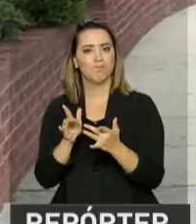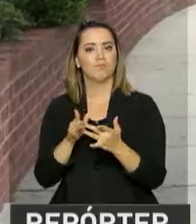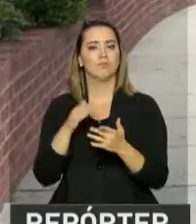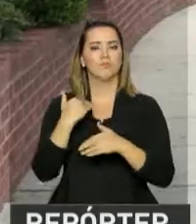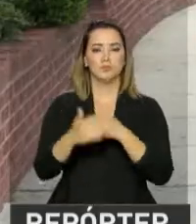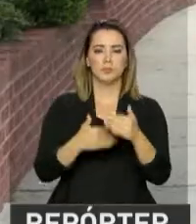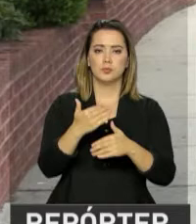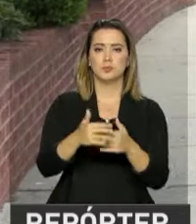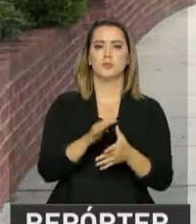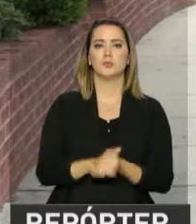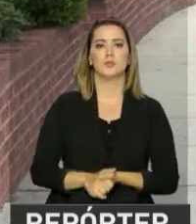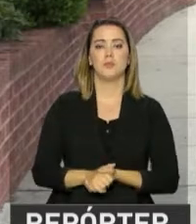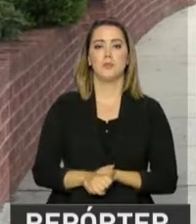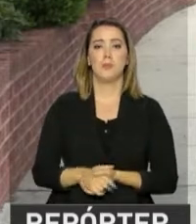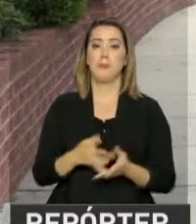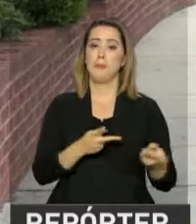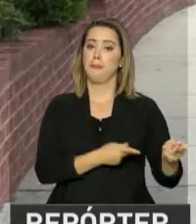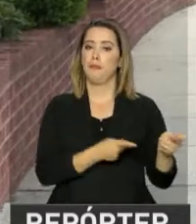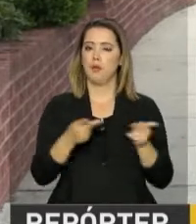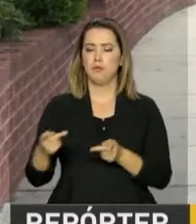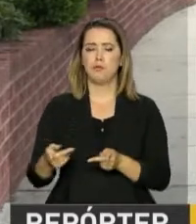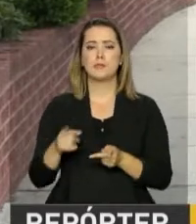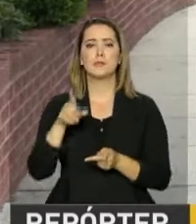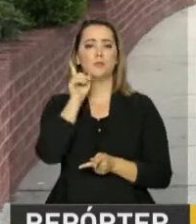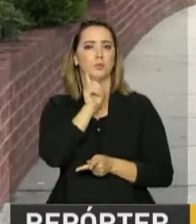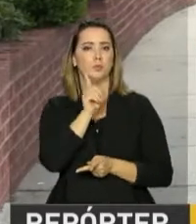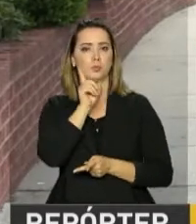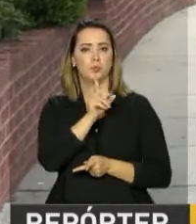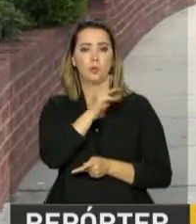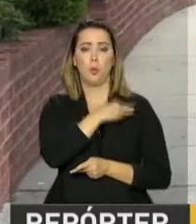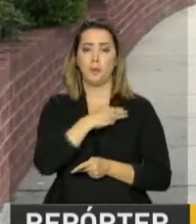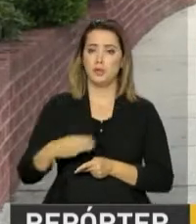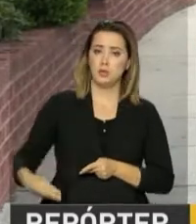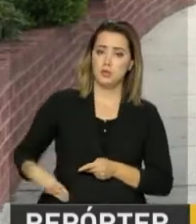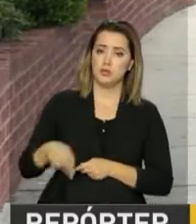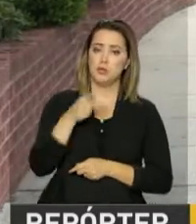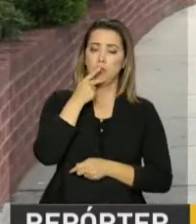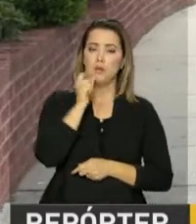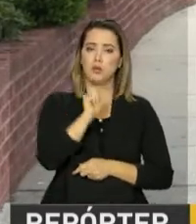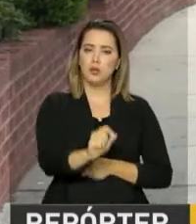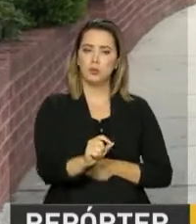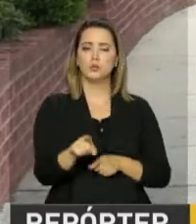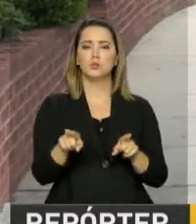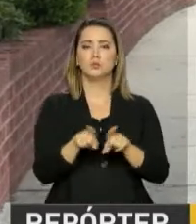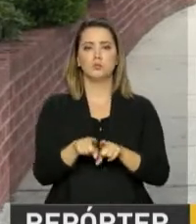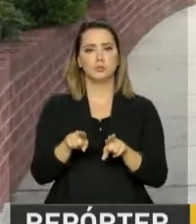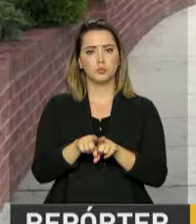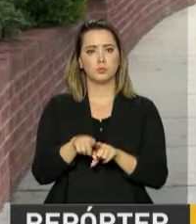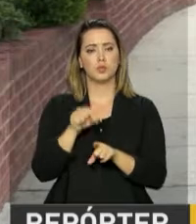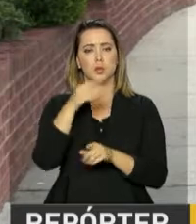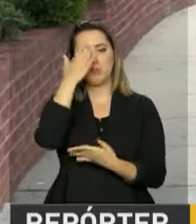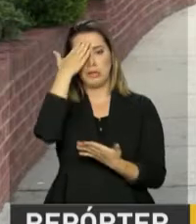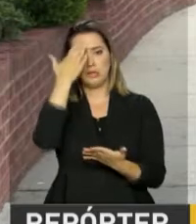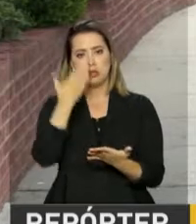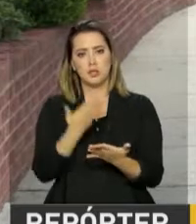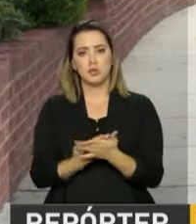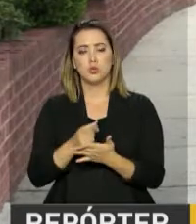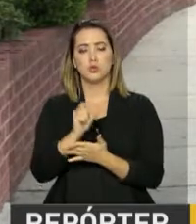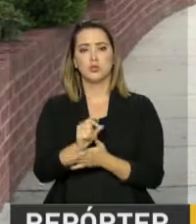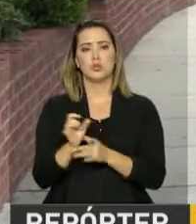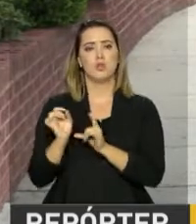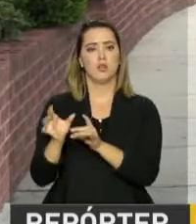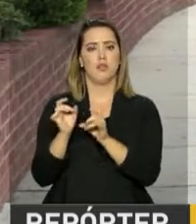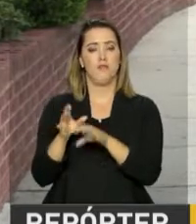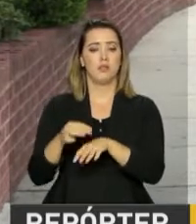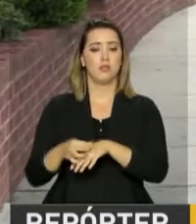isso na visita à capital norte americana o ministro da agricultura vai o magic também demonstrou confiança de que a importação